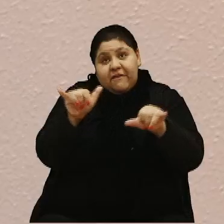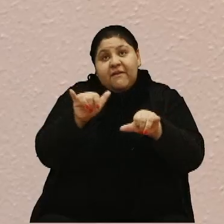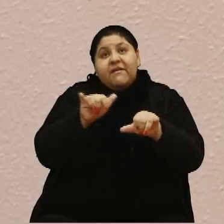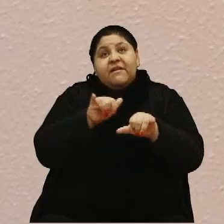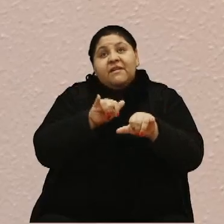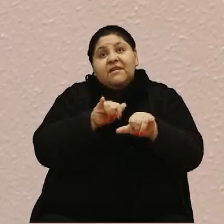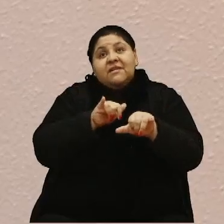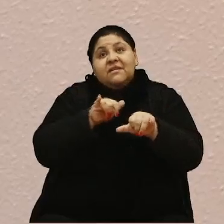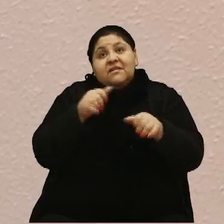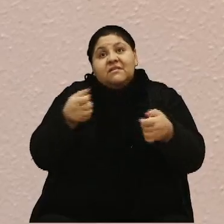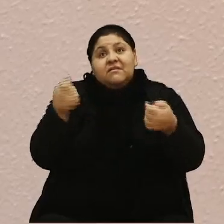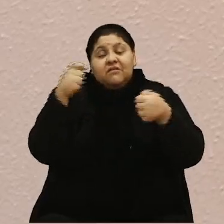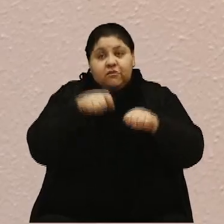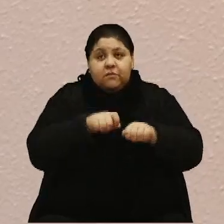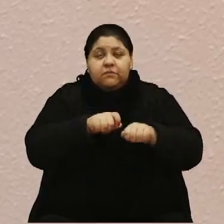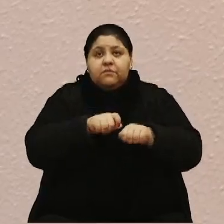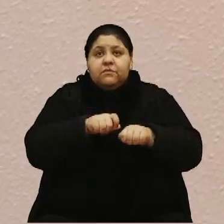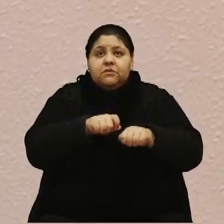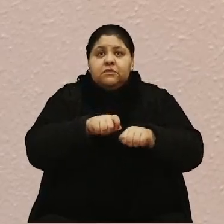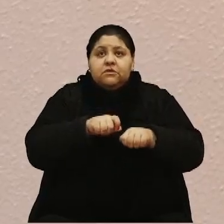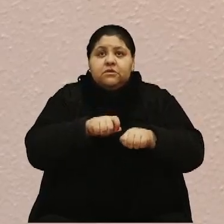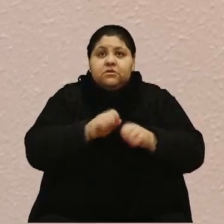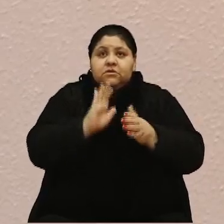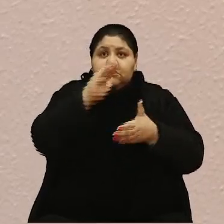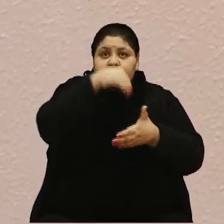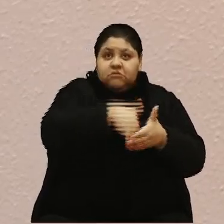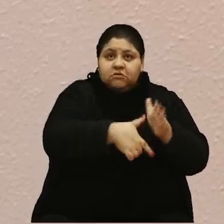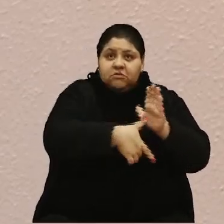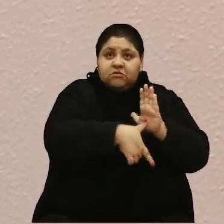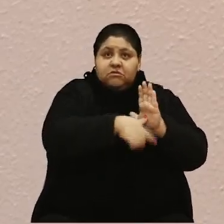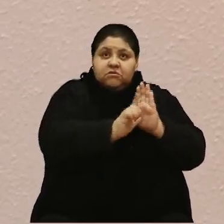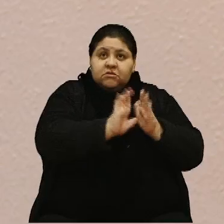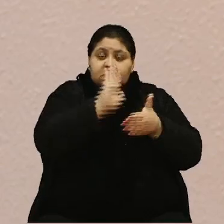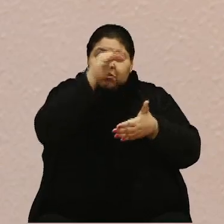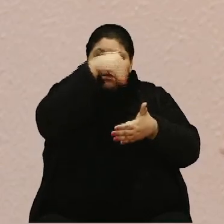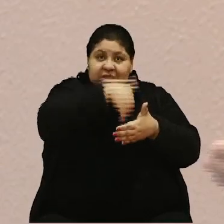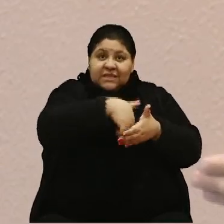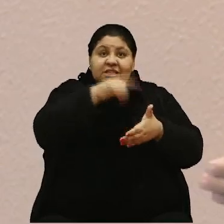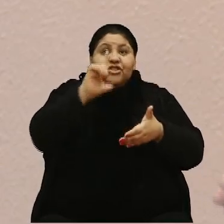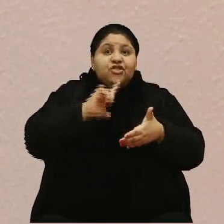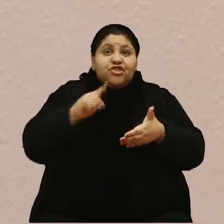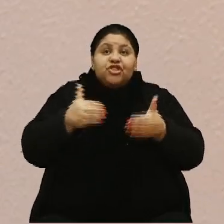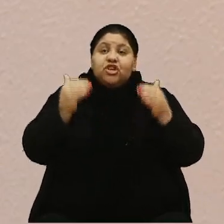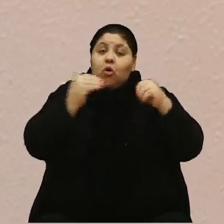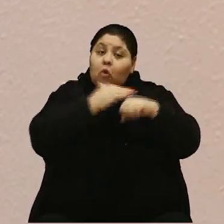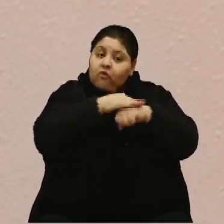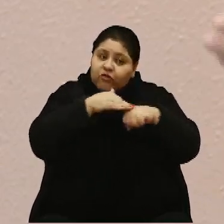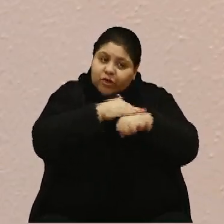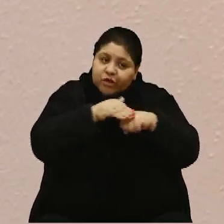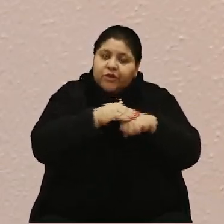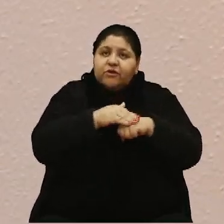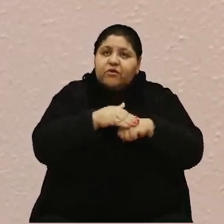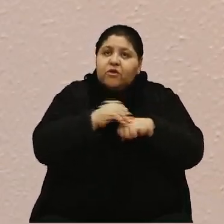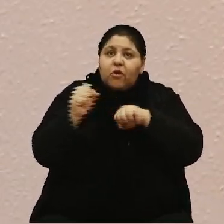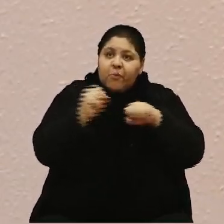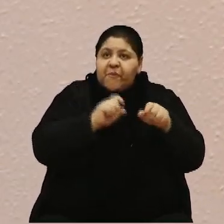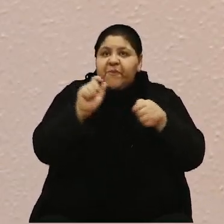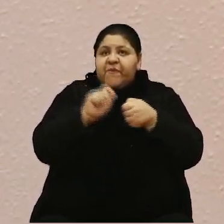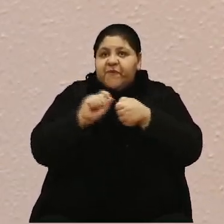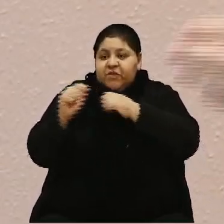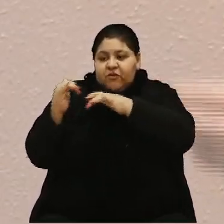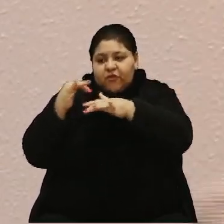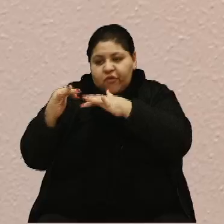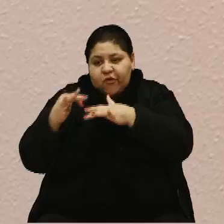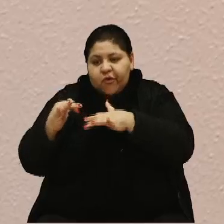foi que, se precisasse de fato ter sido votado antes desse projeto, deveriam ter dialogado com a gente, que nós poderíamos fazer um movimento